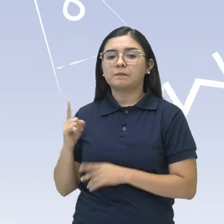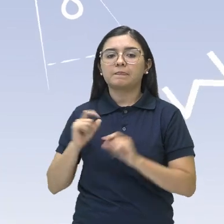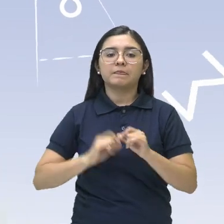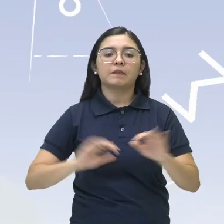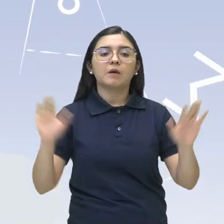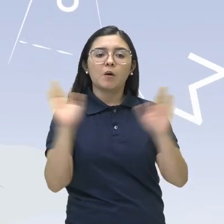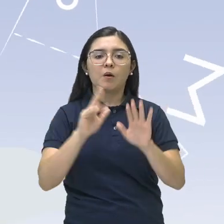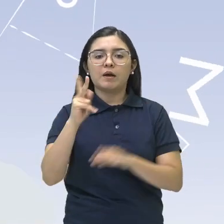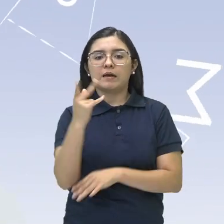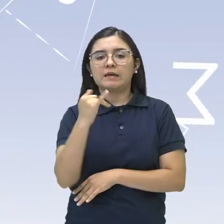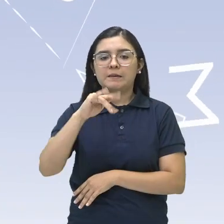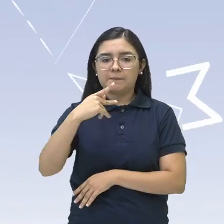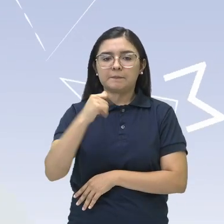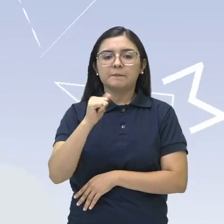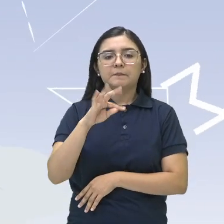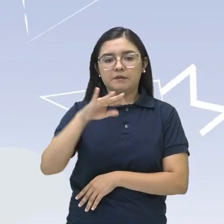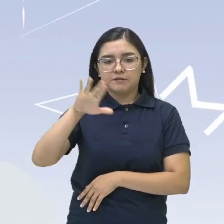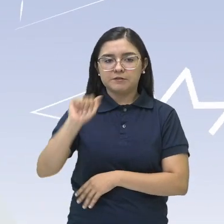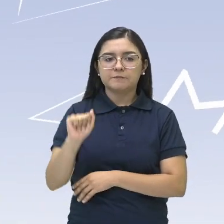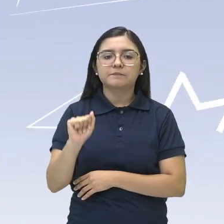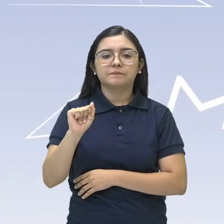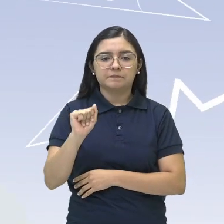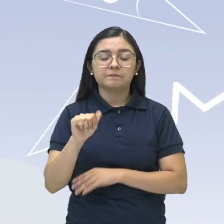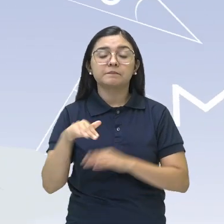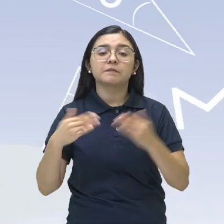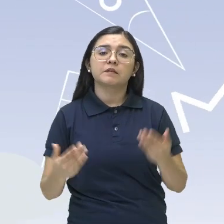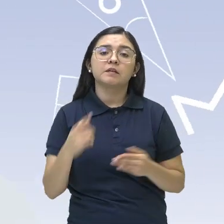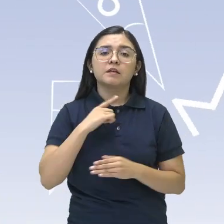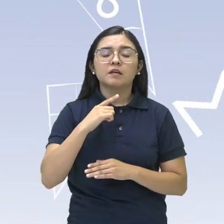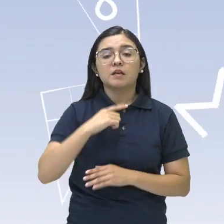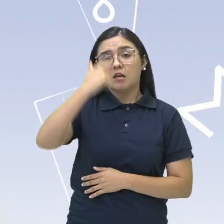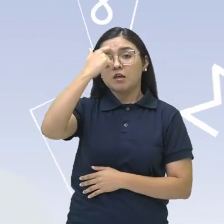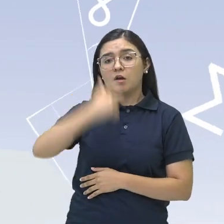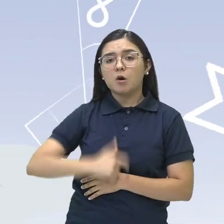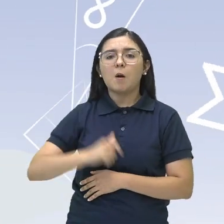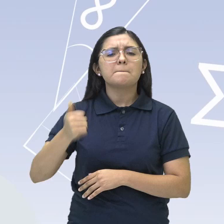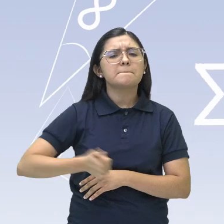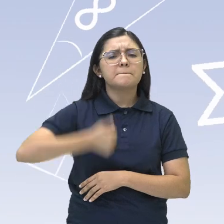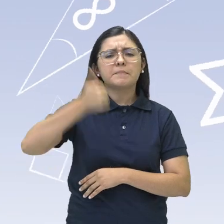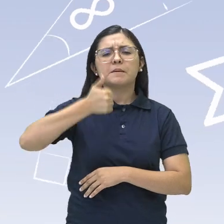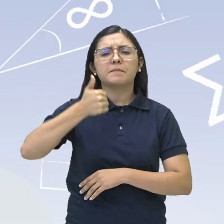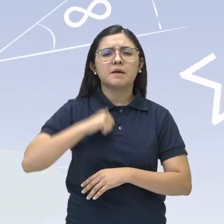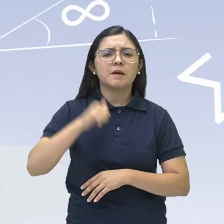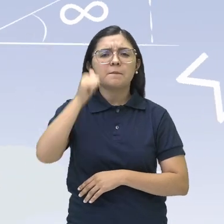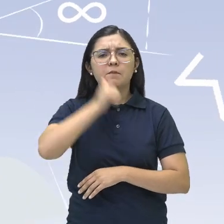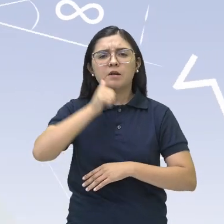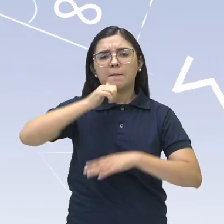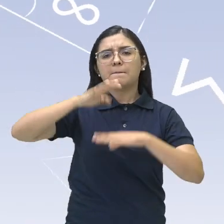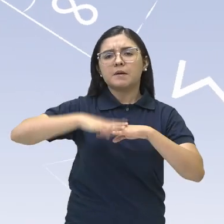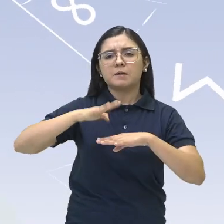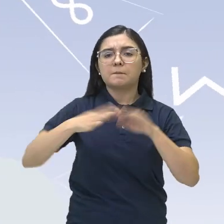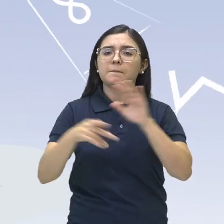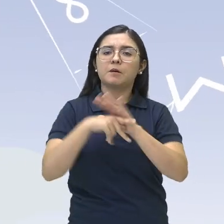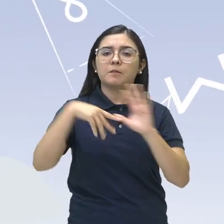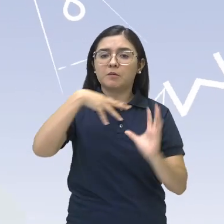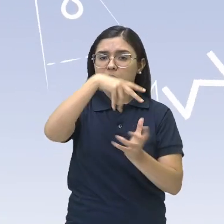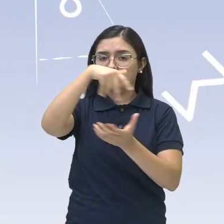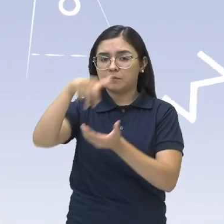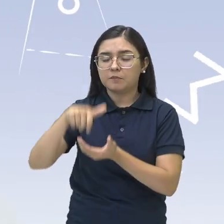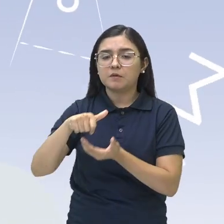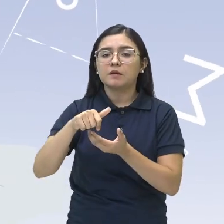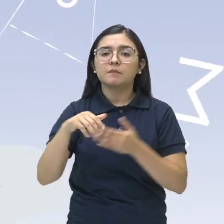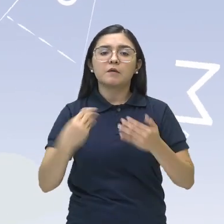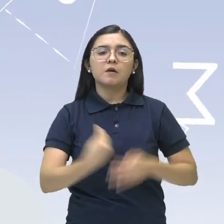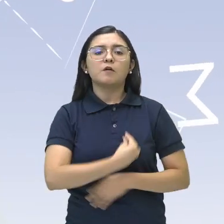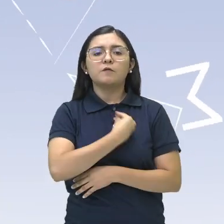me chamo Hipátia de Alexandria e sou considerada a primeira mulher matemática do mundo. Vivi em